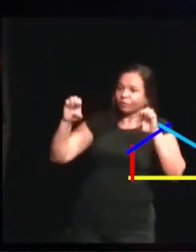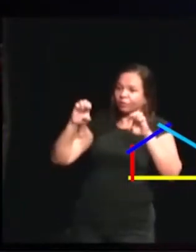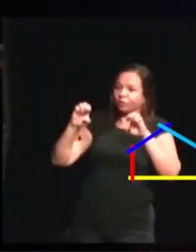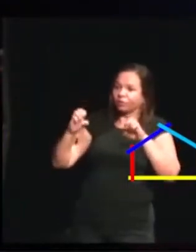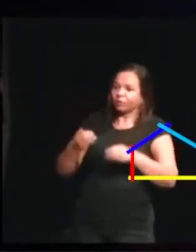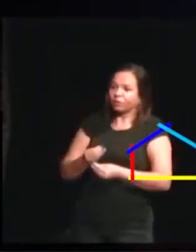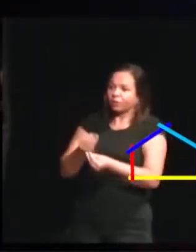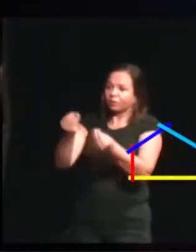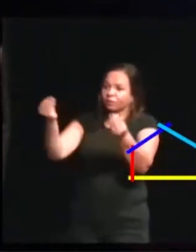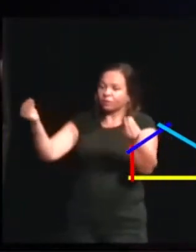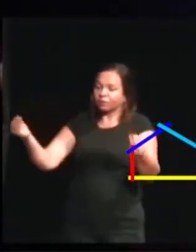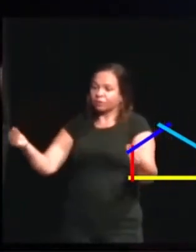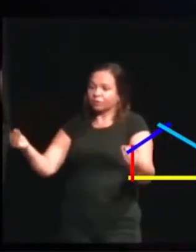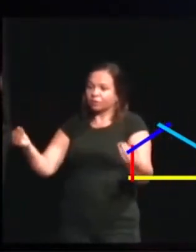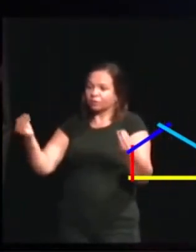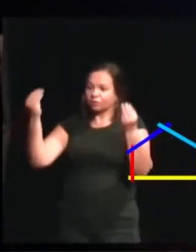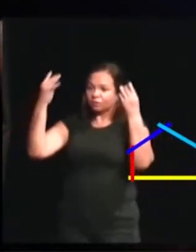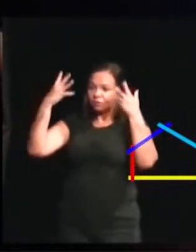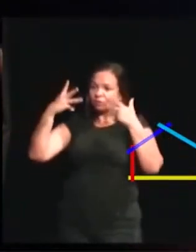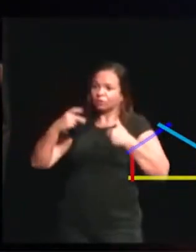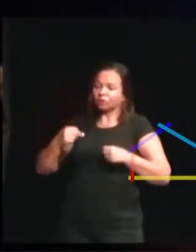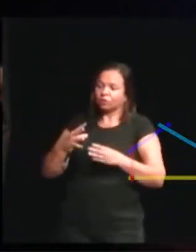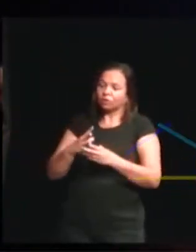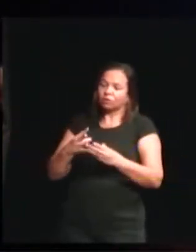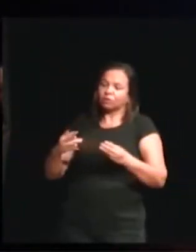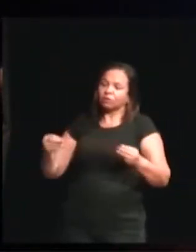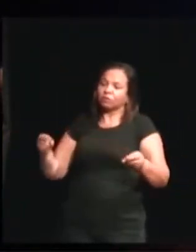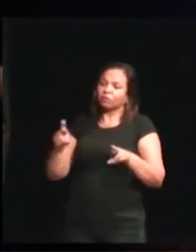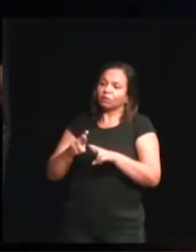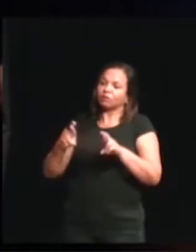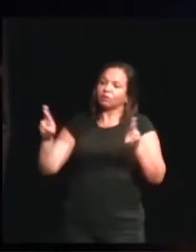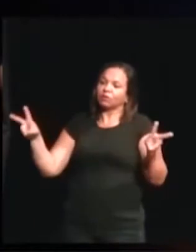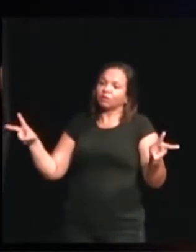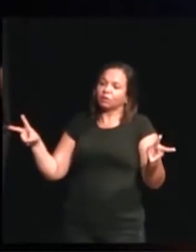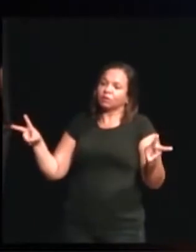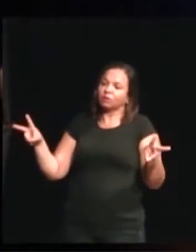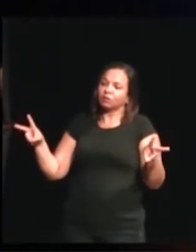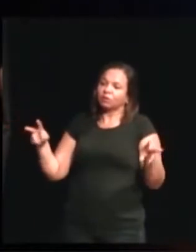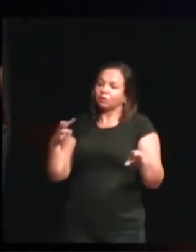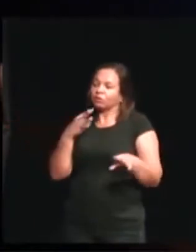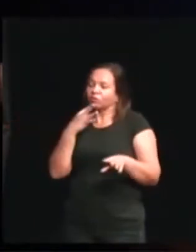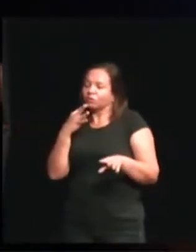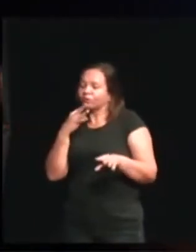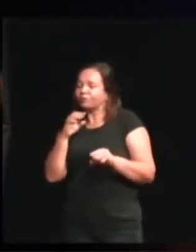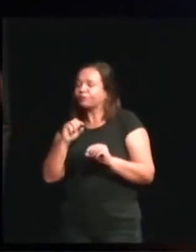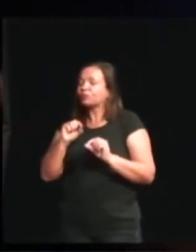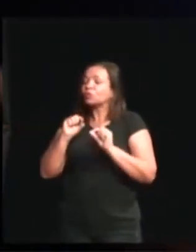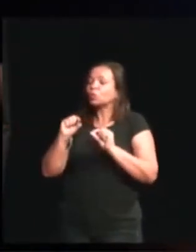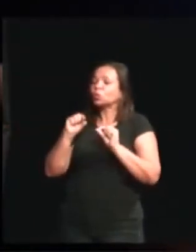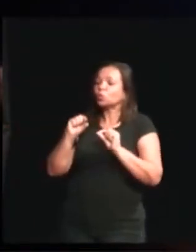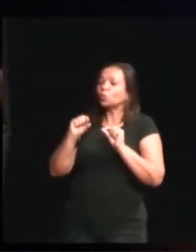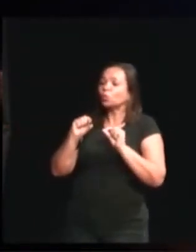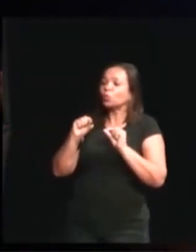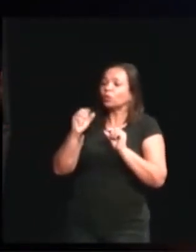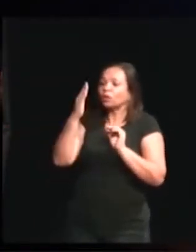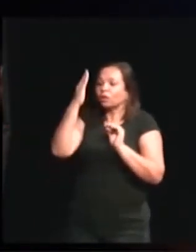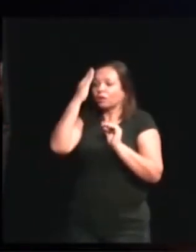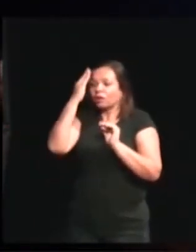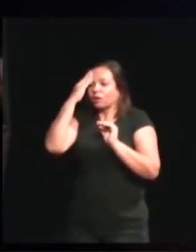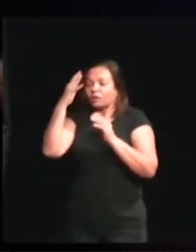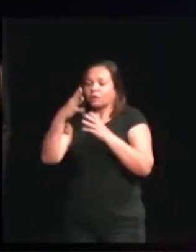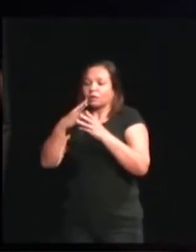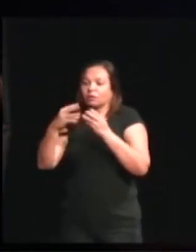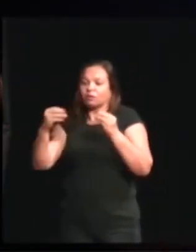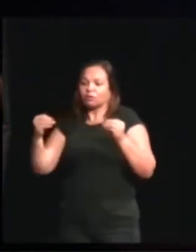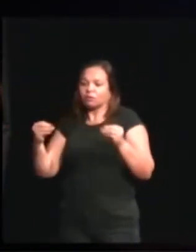que nós conhecemos. O que nós entendemos como cura é: eu estou doente, eu estou compadecendo, eu tenho que ficar